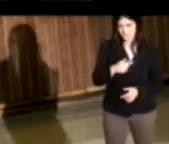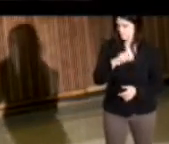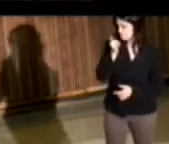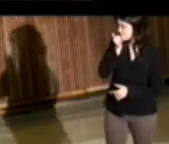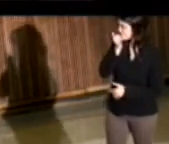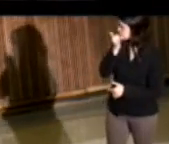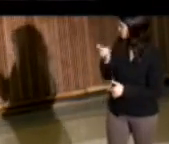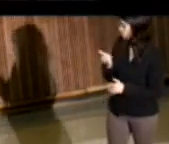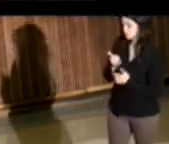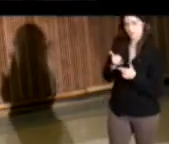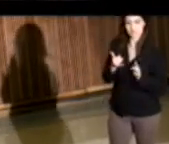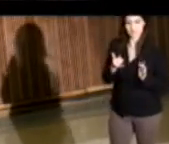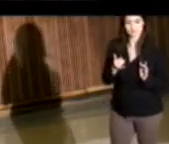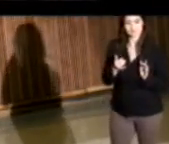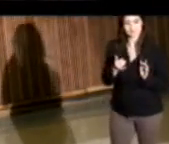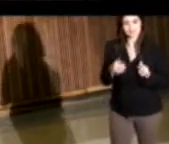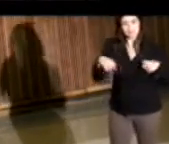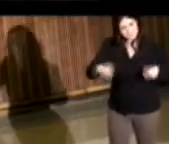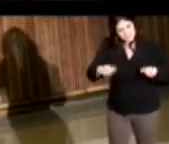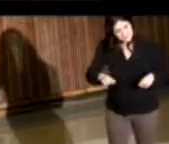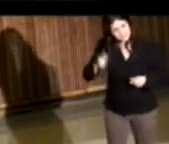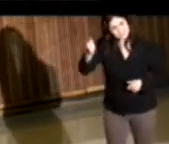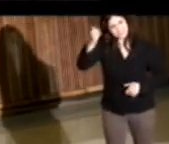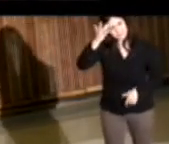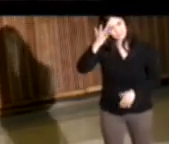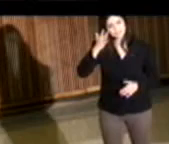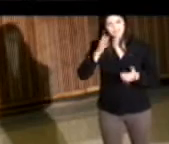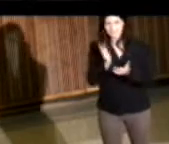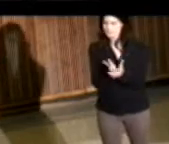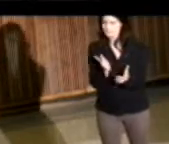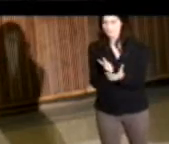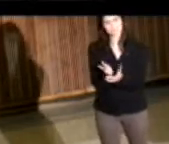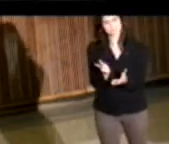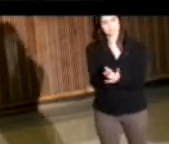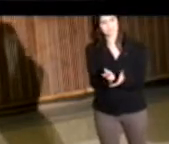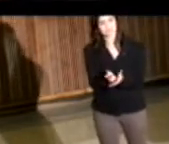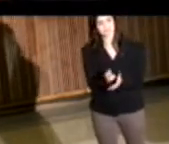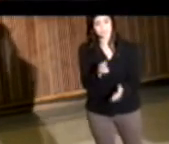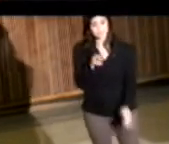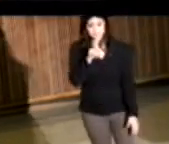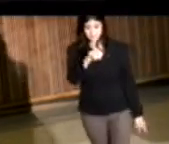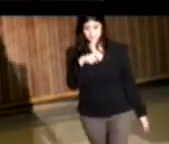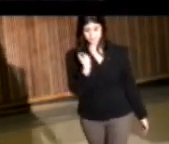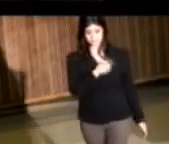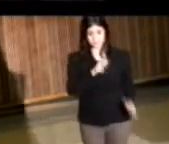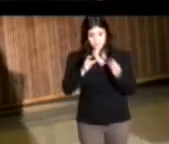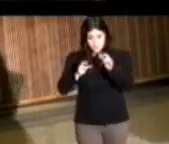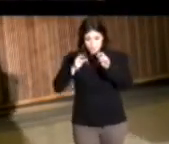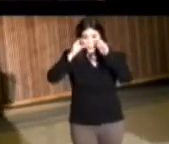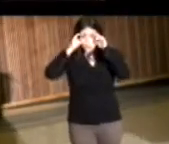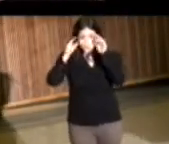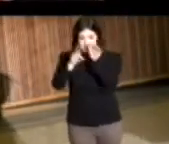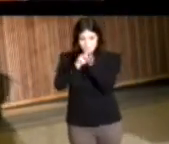não consegue caminhar nessa vida amando pessoas se a gente não colocar o óculos da